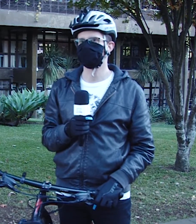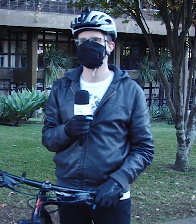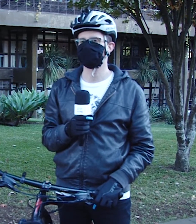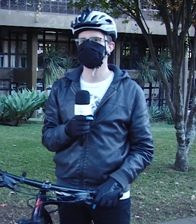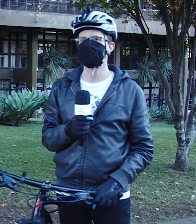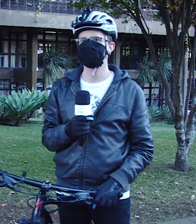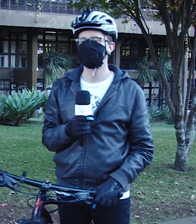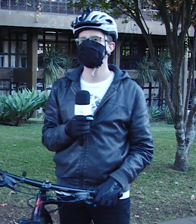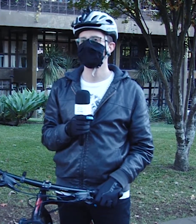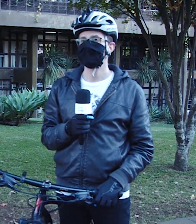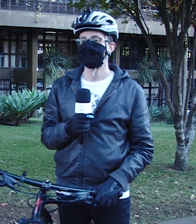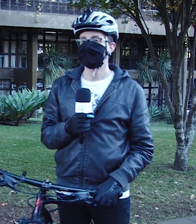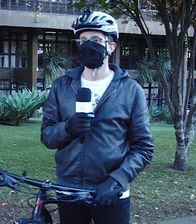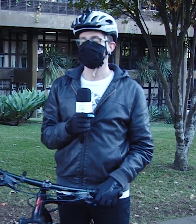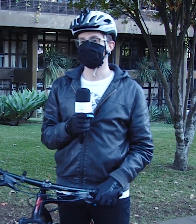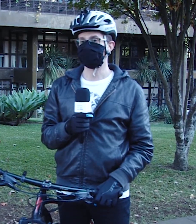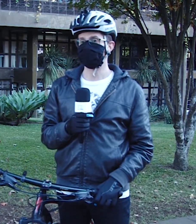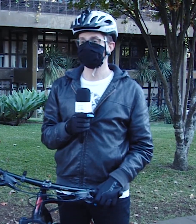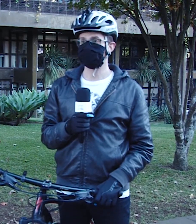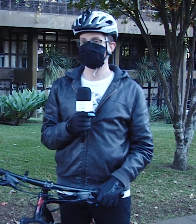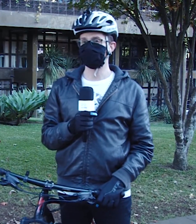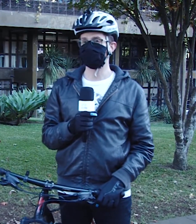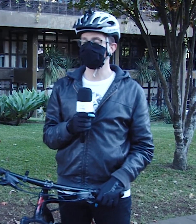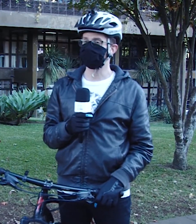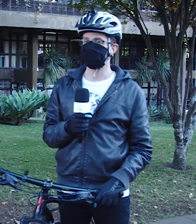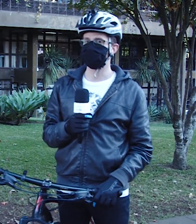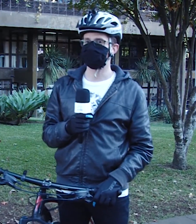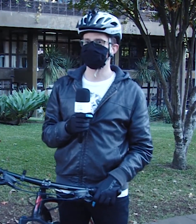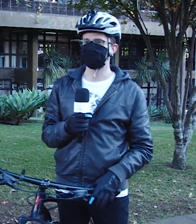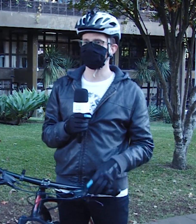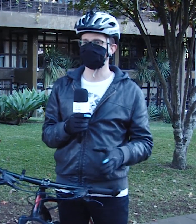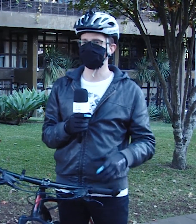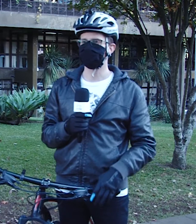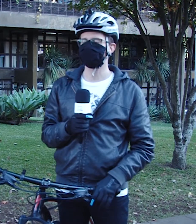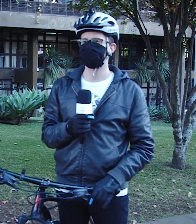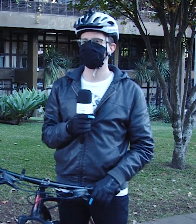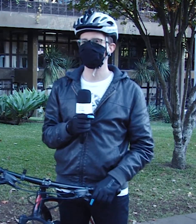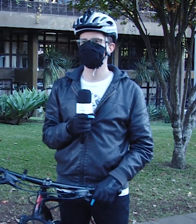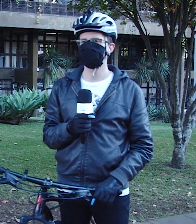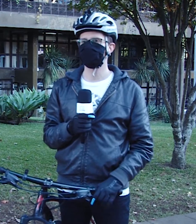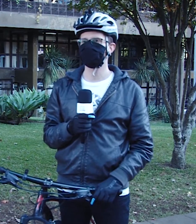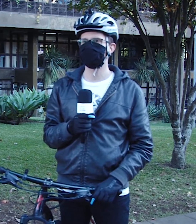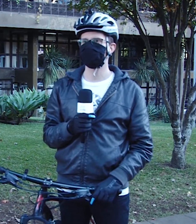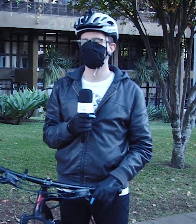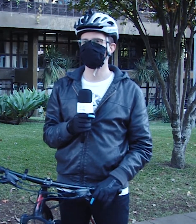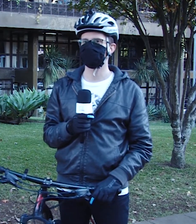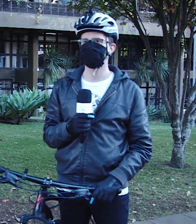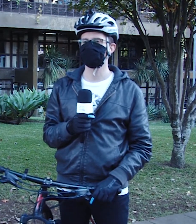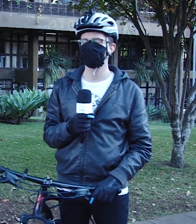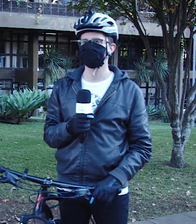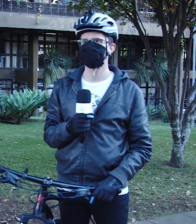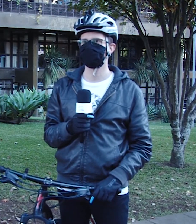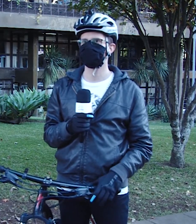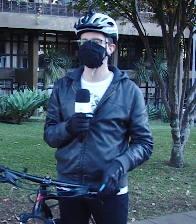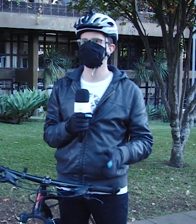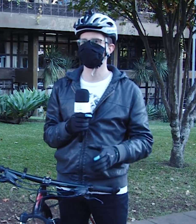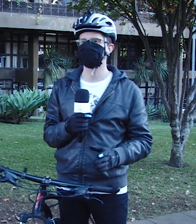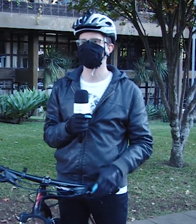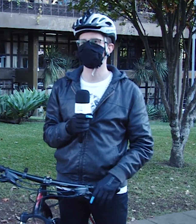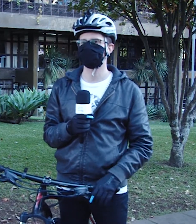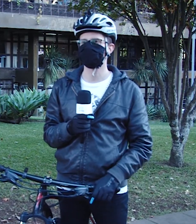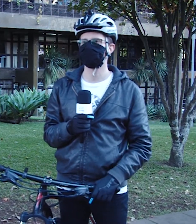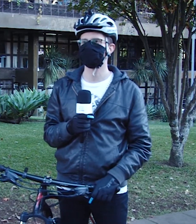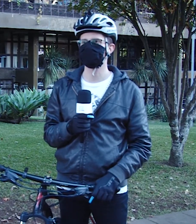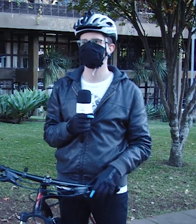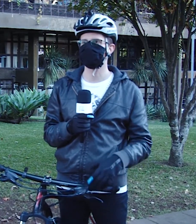pela região e tal. Chegou um tempo onde eu me acidentei, acabei me afastando um pouco da bike e eu voltei agora, depois de me